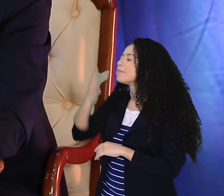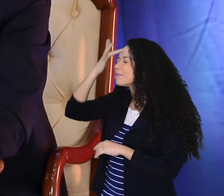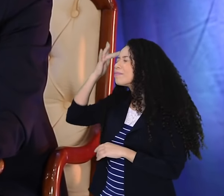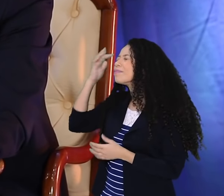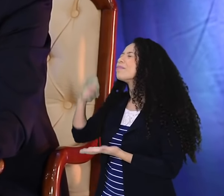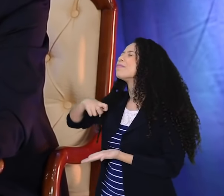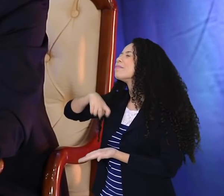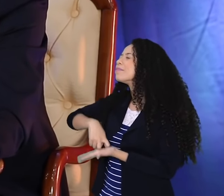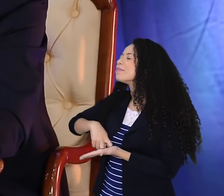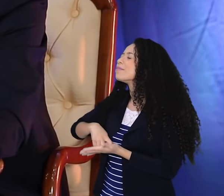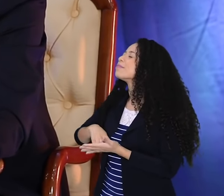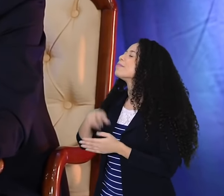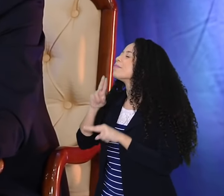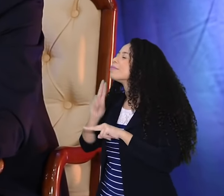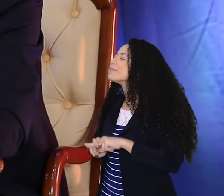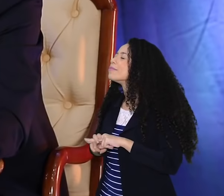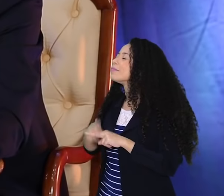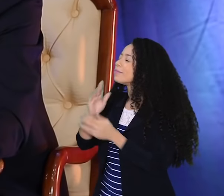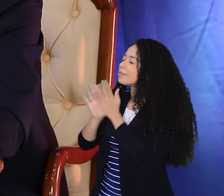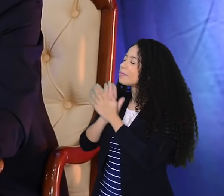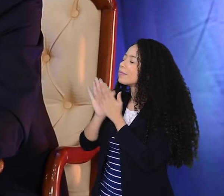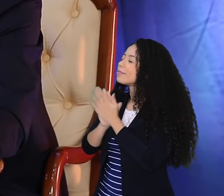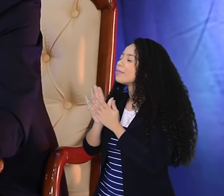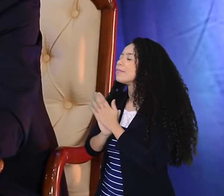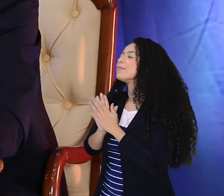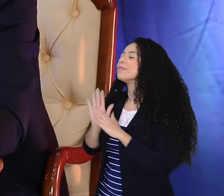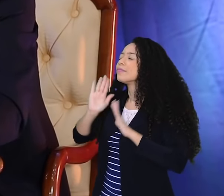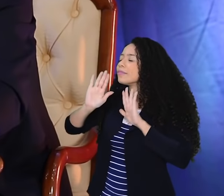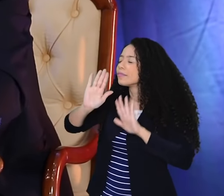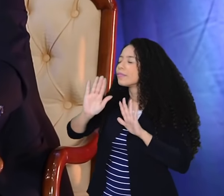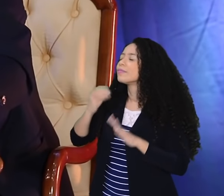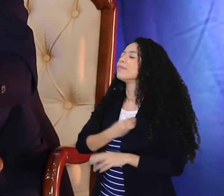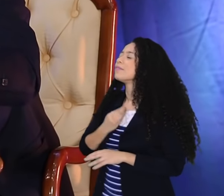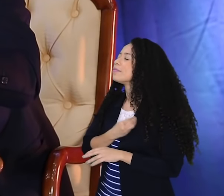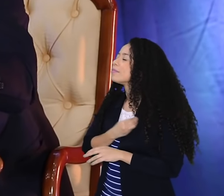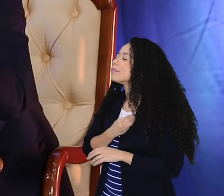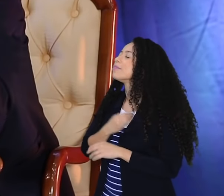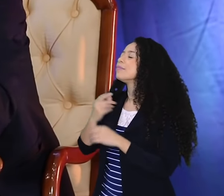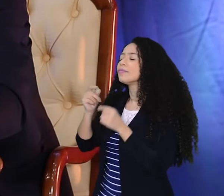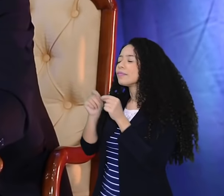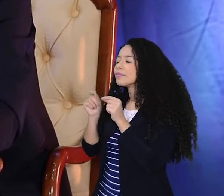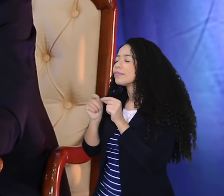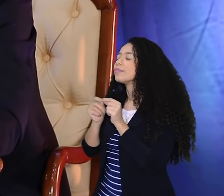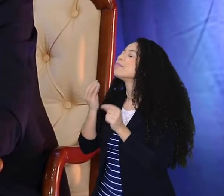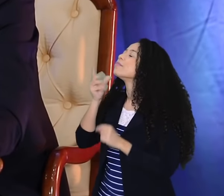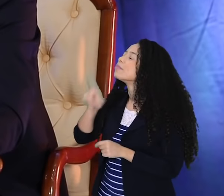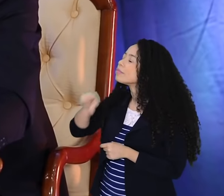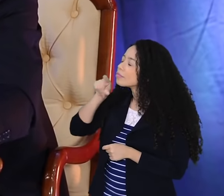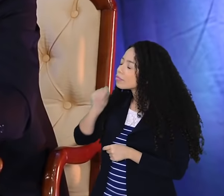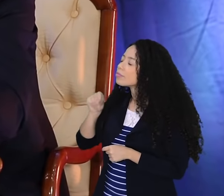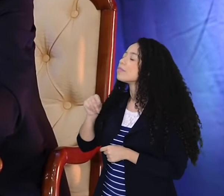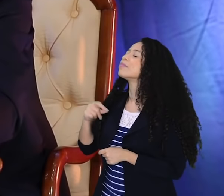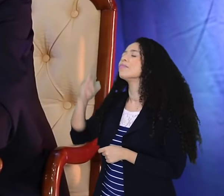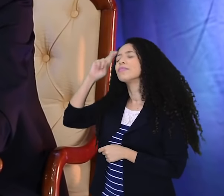a Tua mão seja estendida sobre as suas vidas e aqueles que estão tomando decisões a Teu respeito, que o Senhor os alcance, que os perdoe